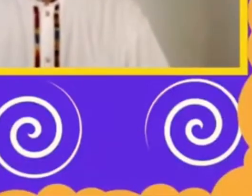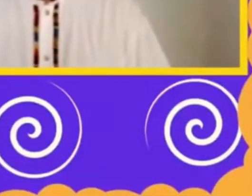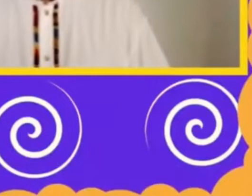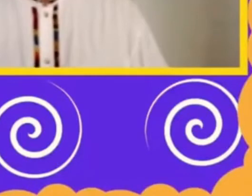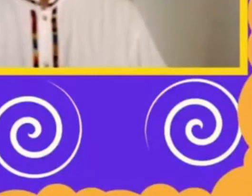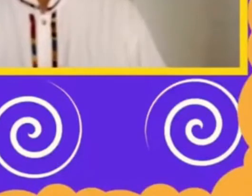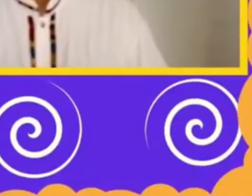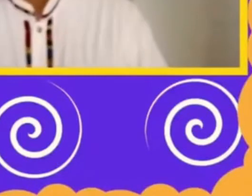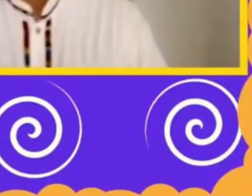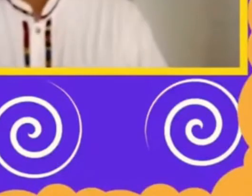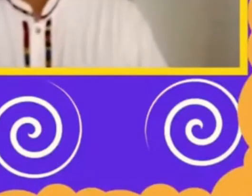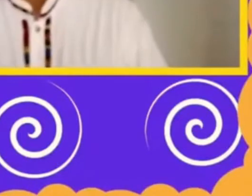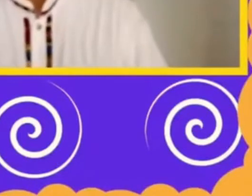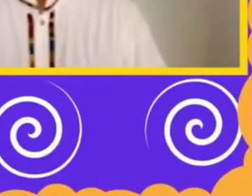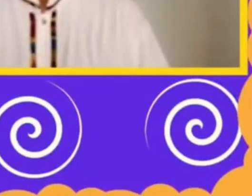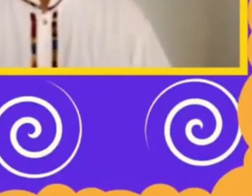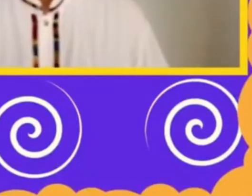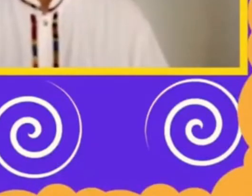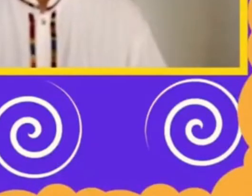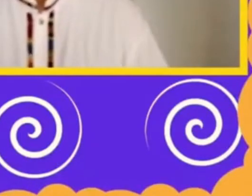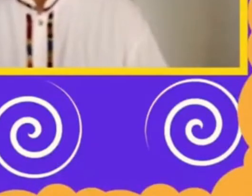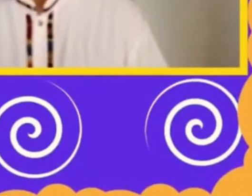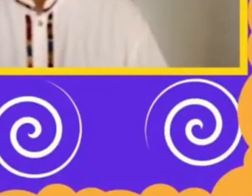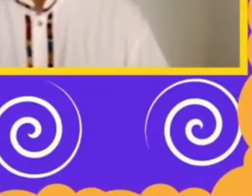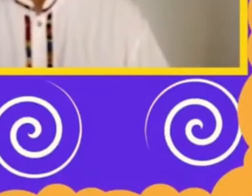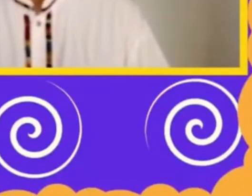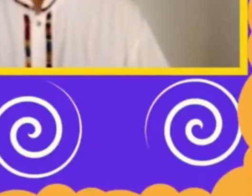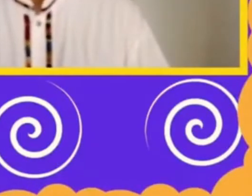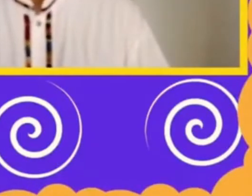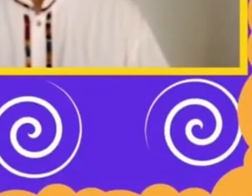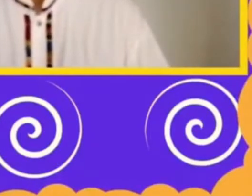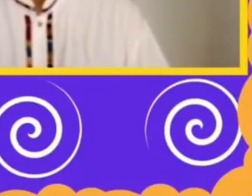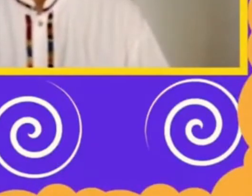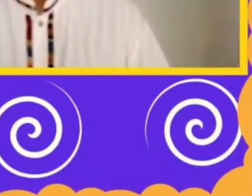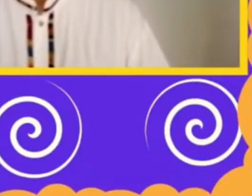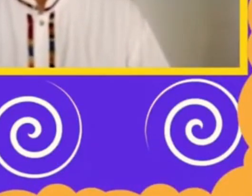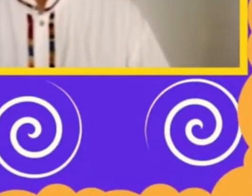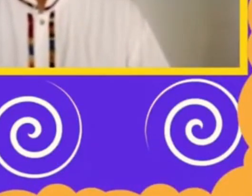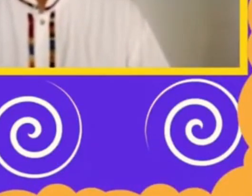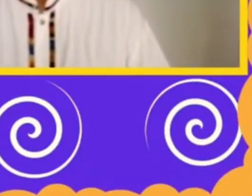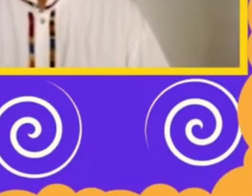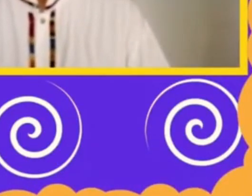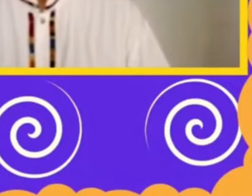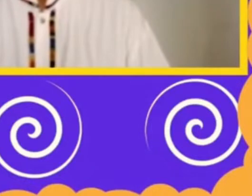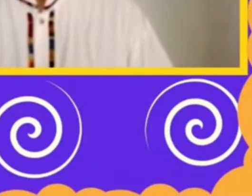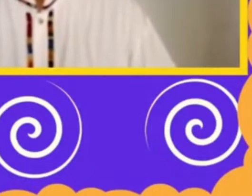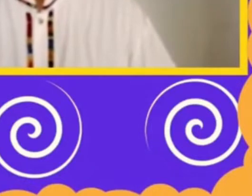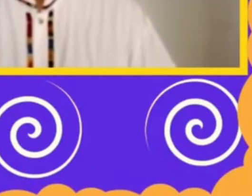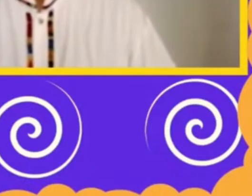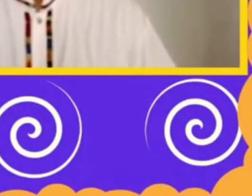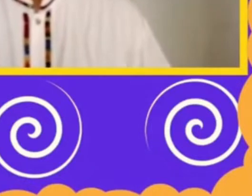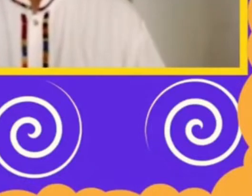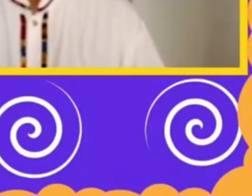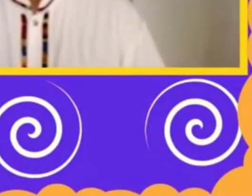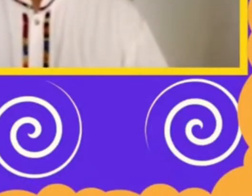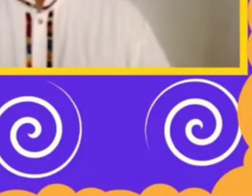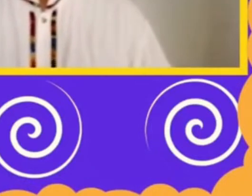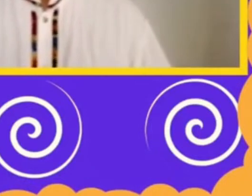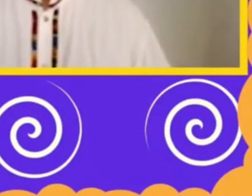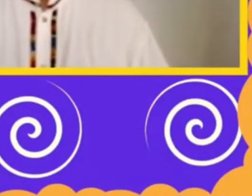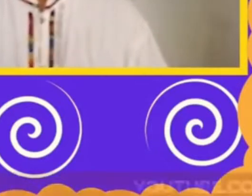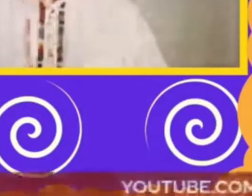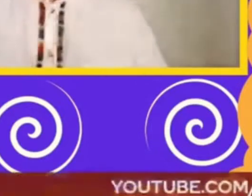Tem o nosso site malasportal.com.br E também pode entrar no nosso canal Lá na onde? No nosso canal no YouTube,